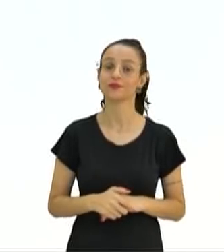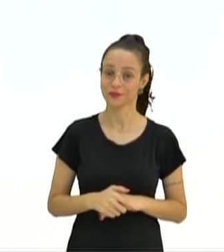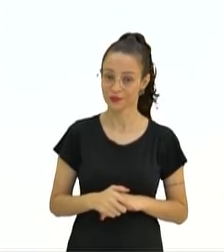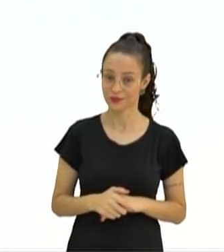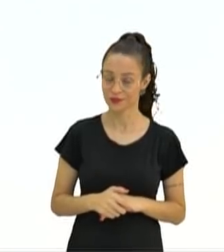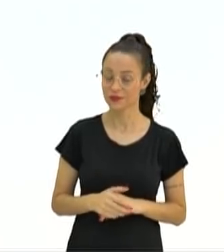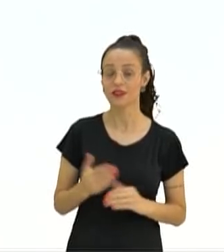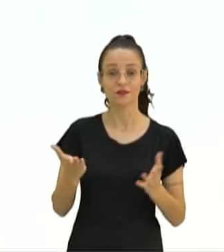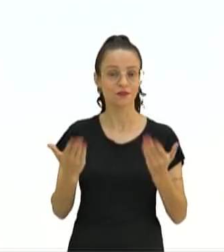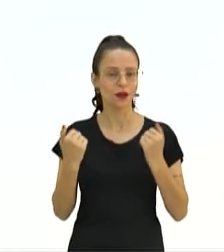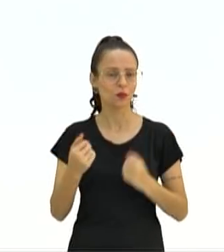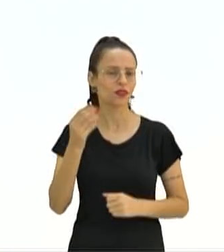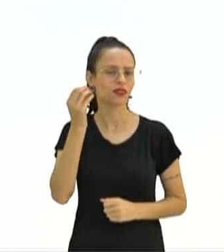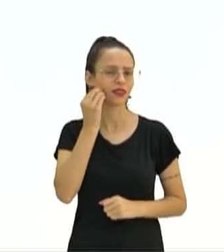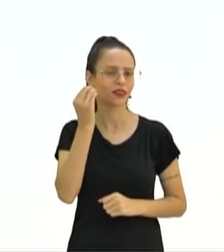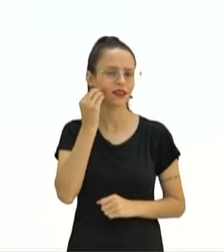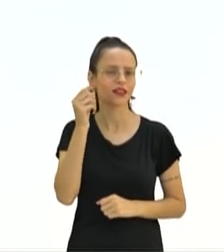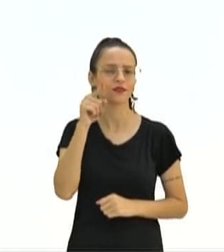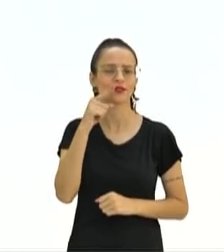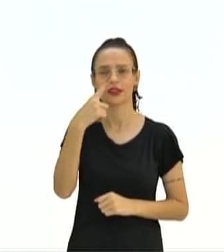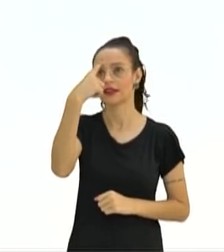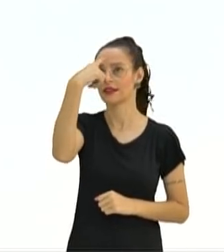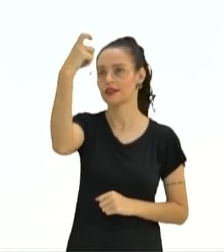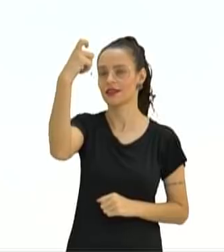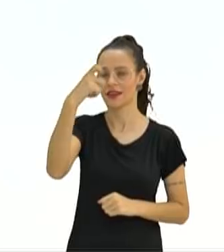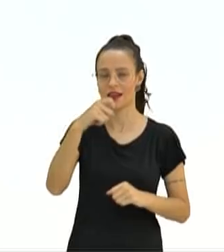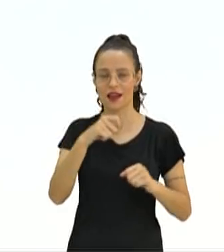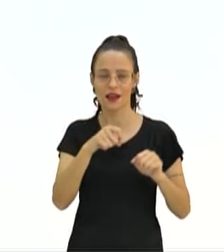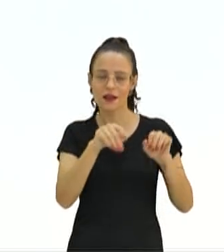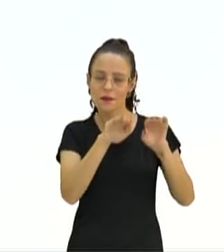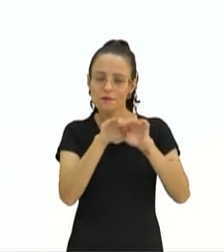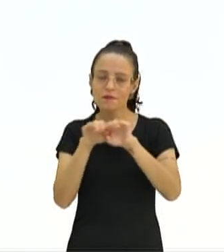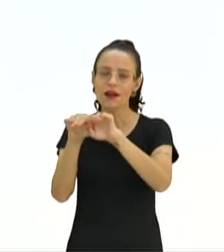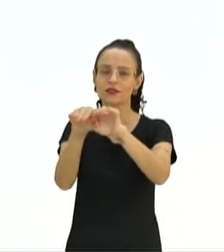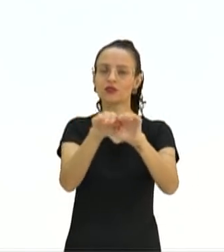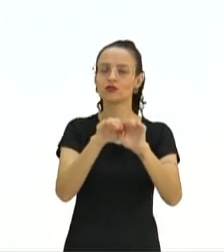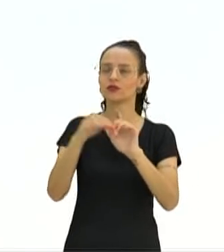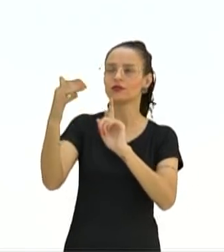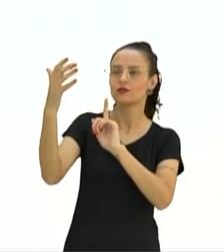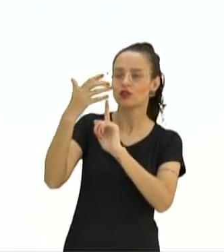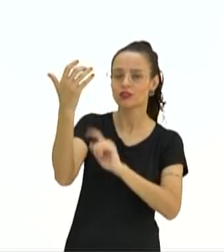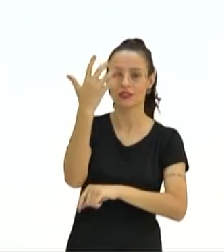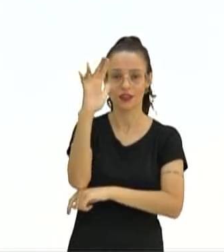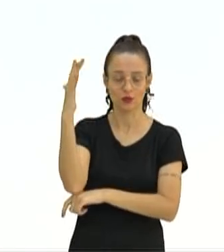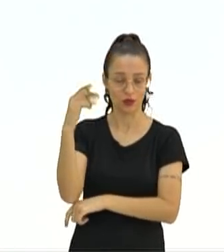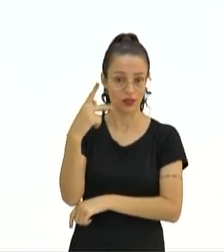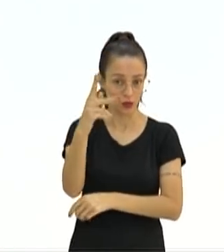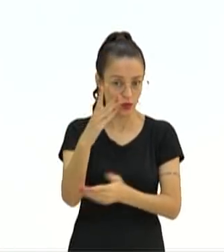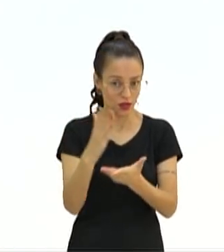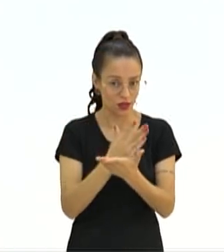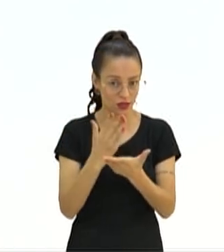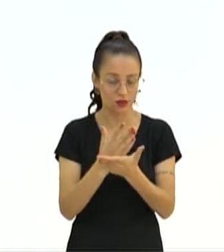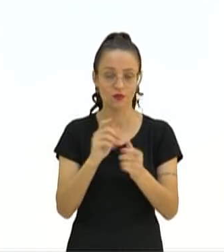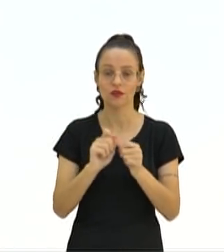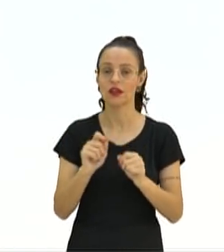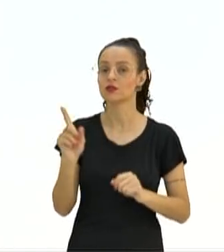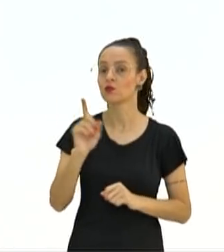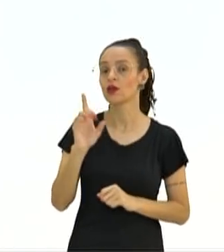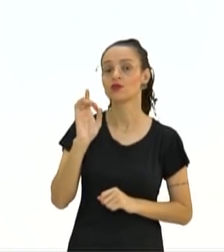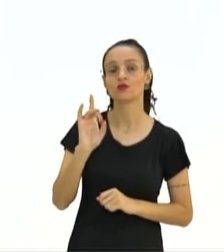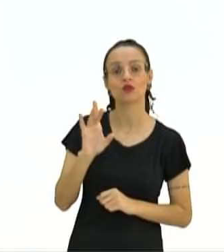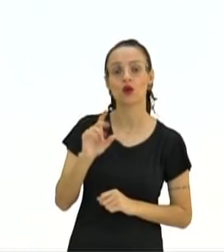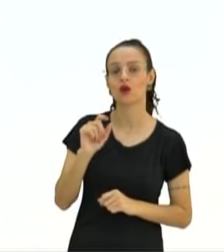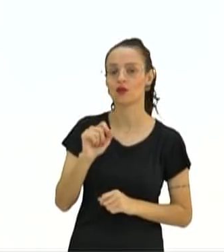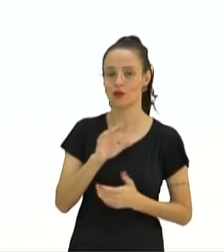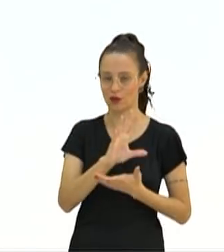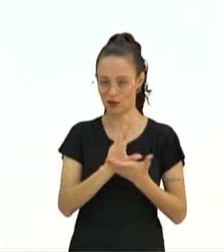tal você tentar criar uma padronagem inspirada em nossa natureza no seu caderno? Então, não apenas reproduzir o que